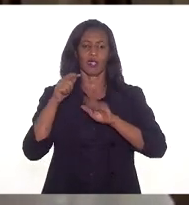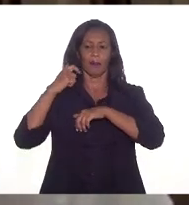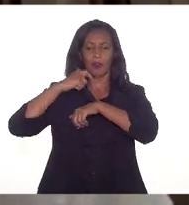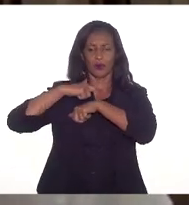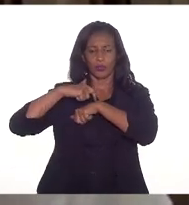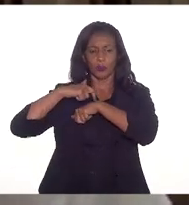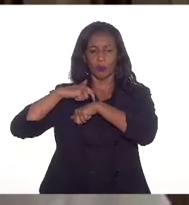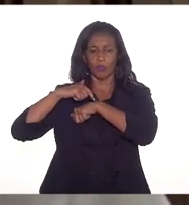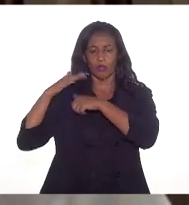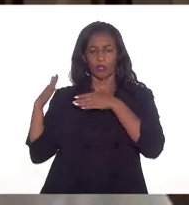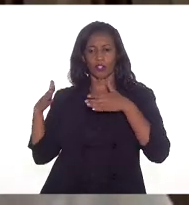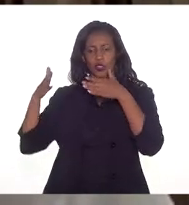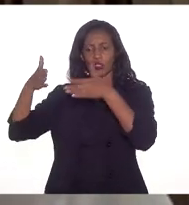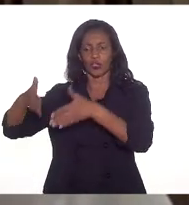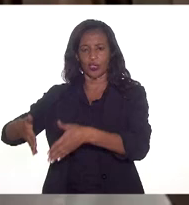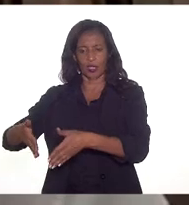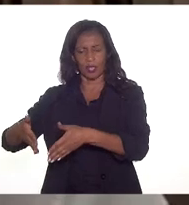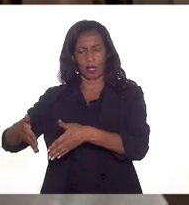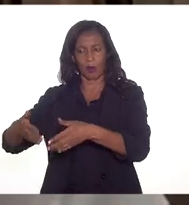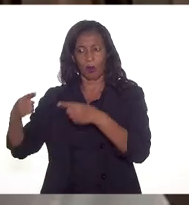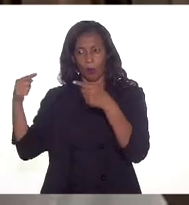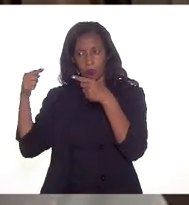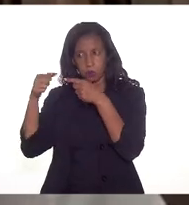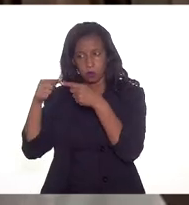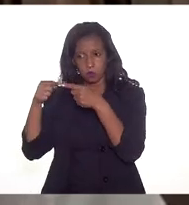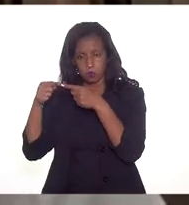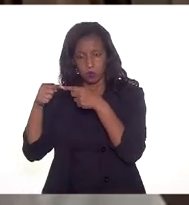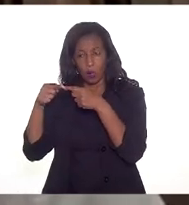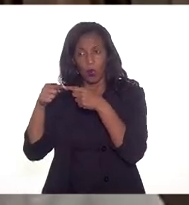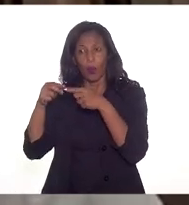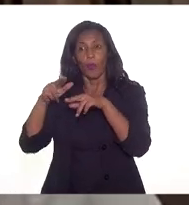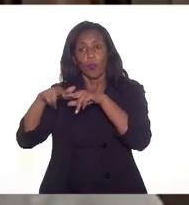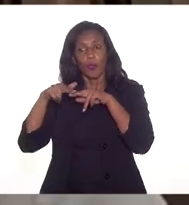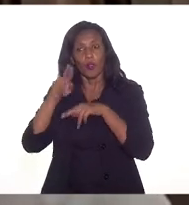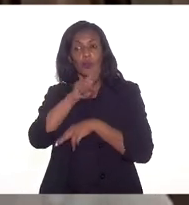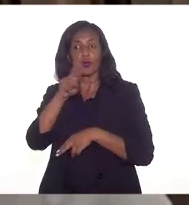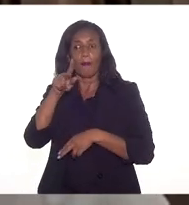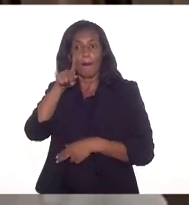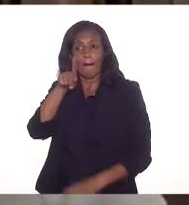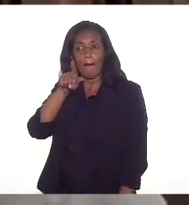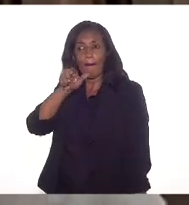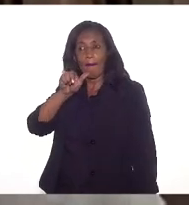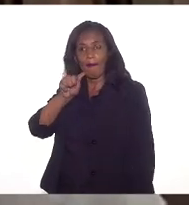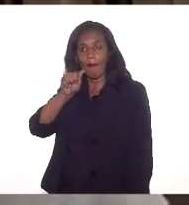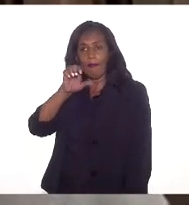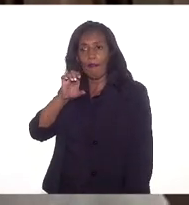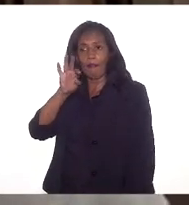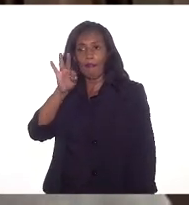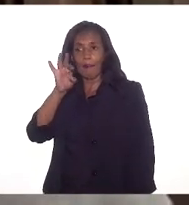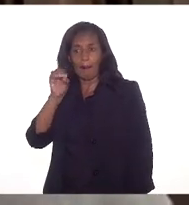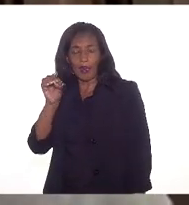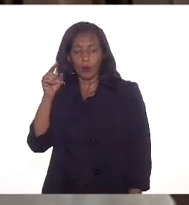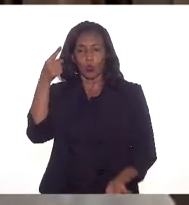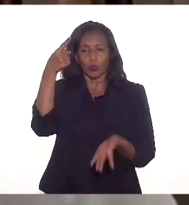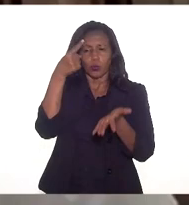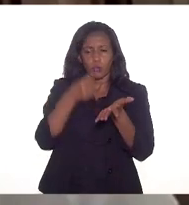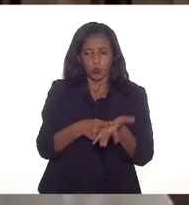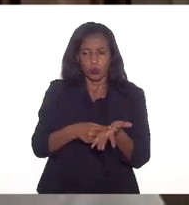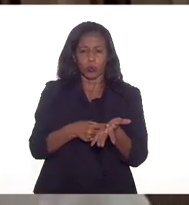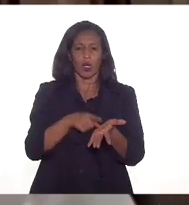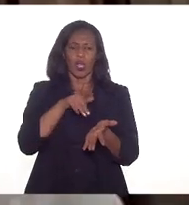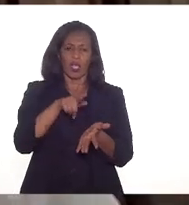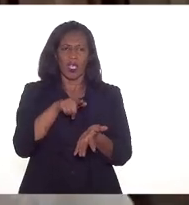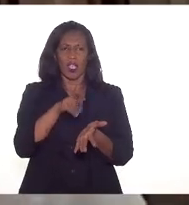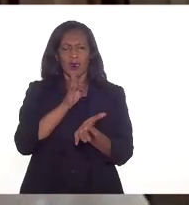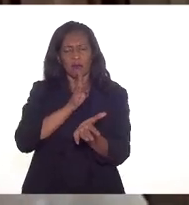em que nós chegarmos a um acordo, e por isso o nome dele é Pacto, ele será o norteador dos investimentos do